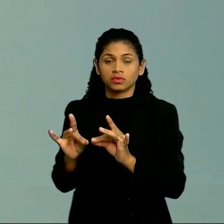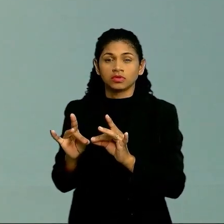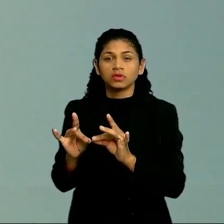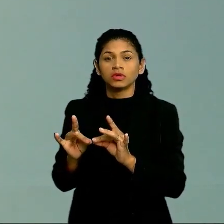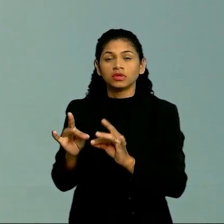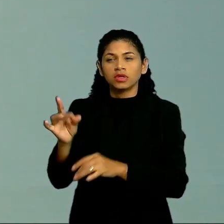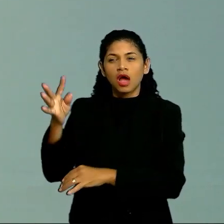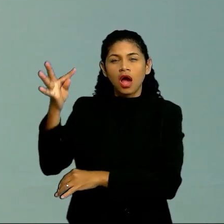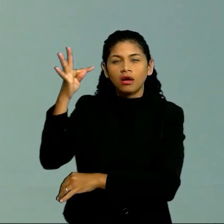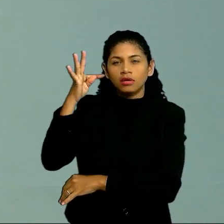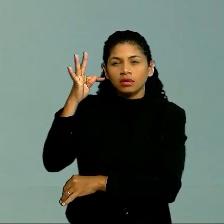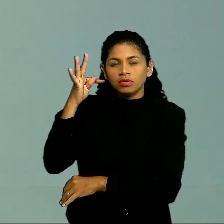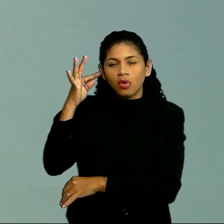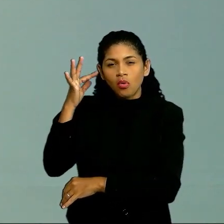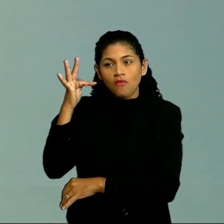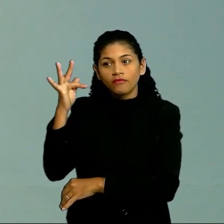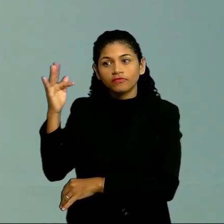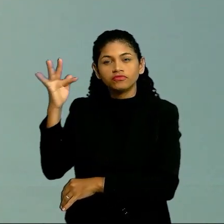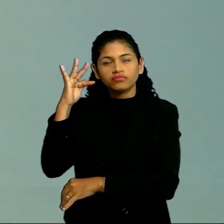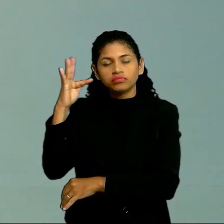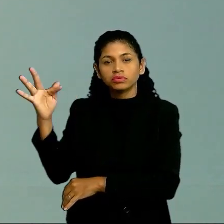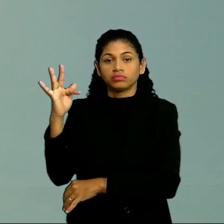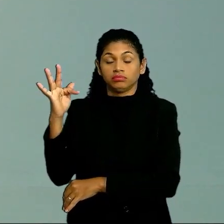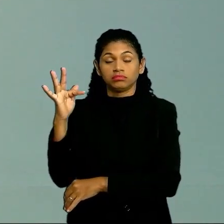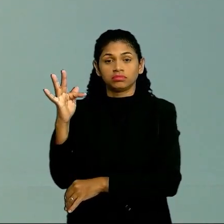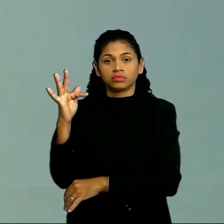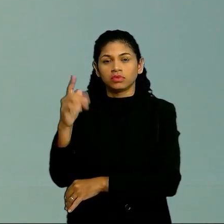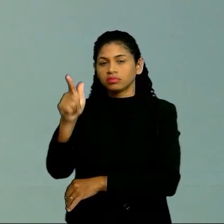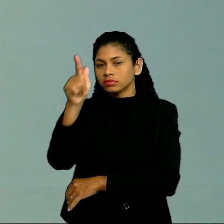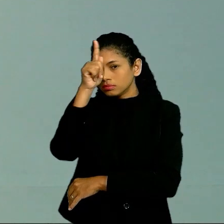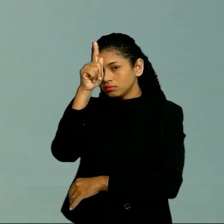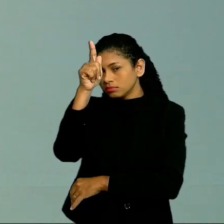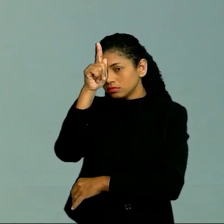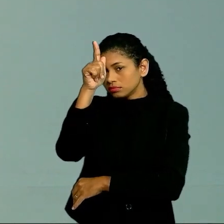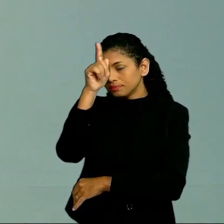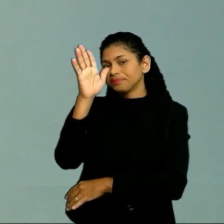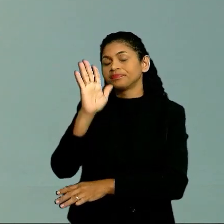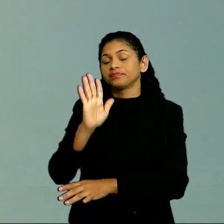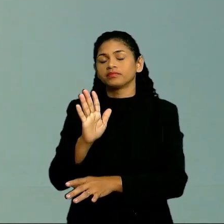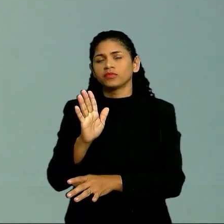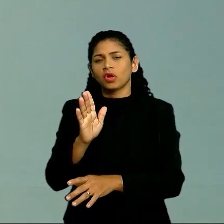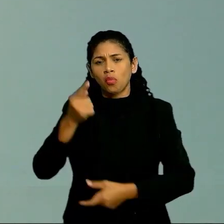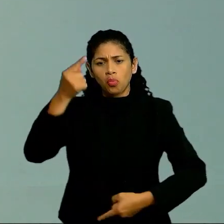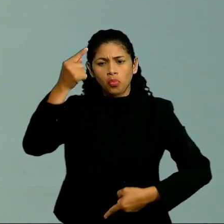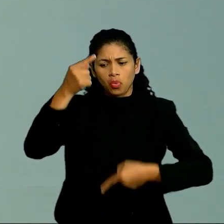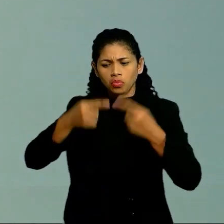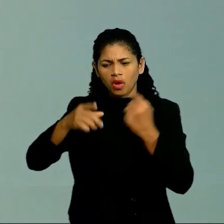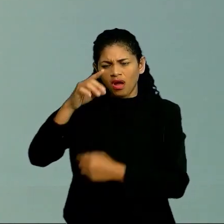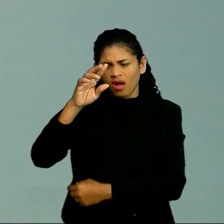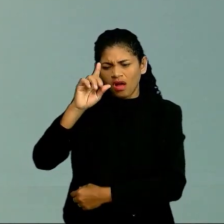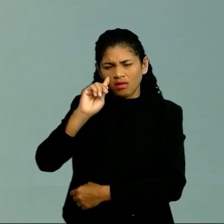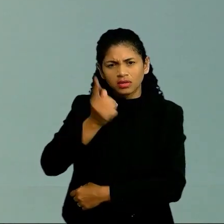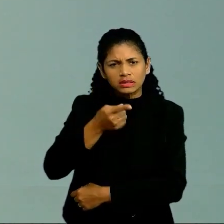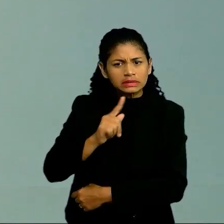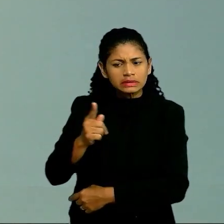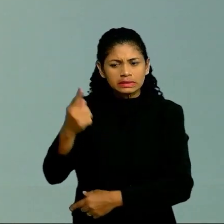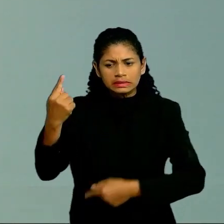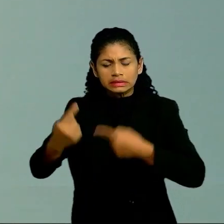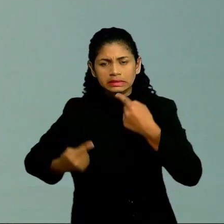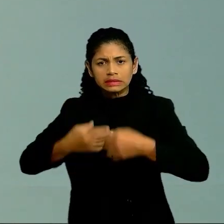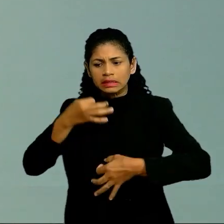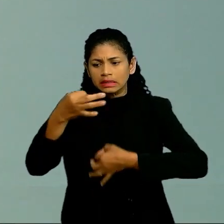Nietzsche, que é o principal questionador de toda uma ética fundamentada